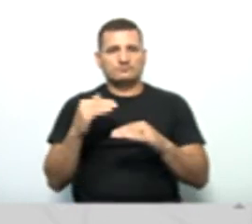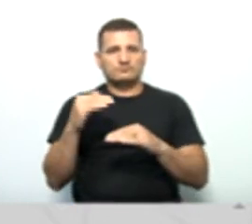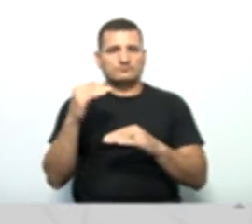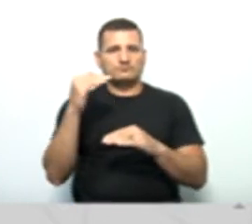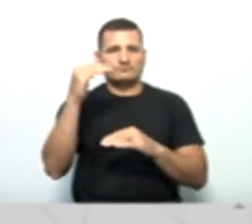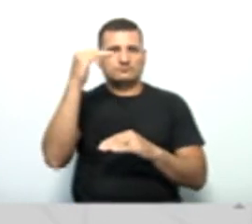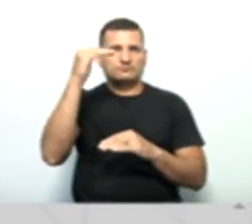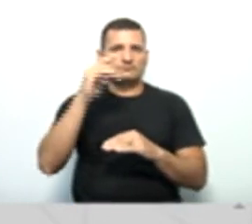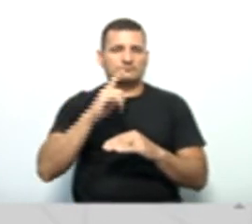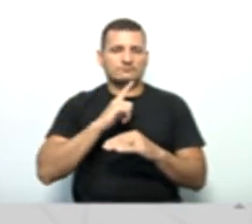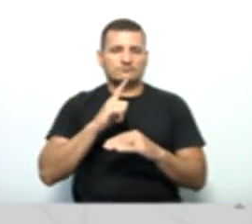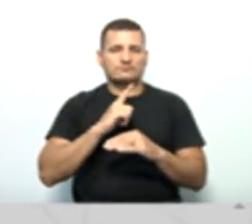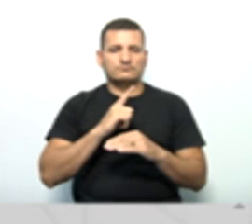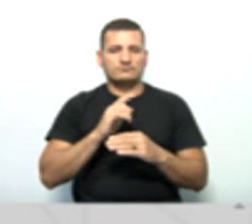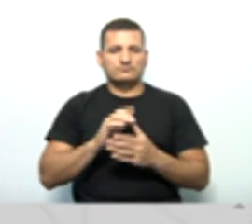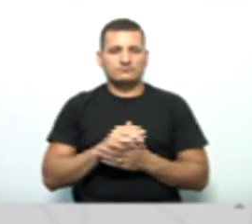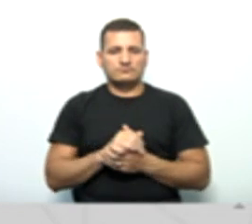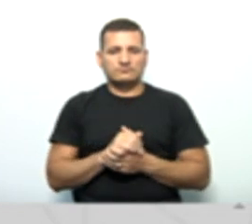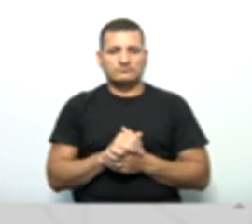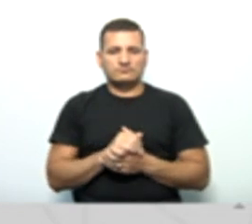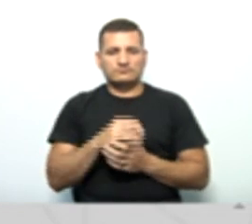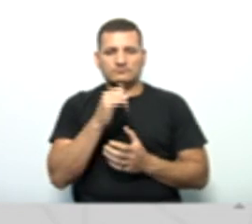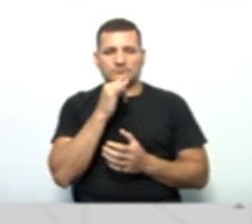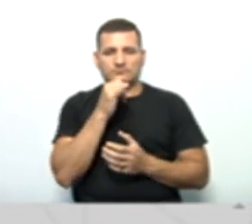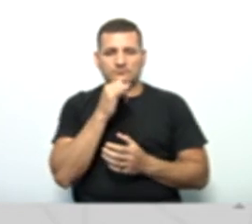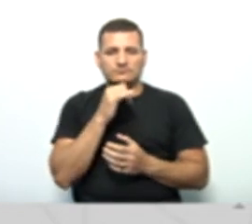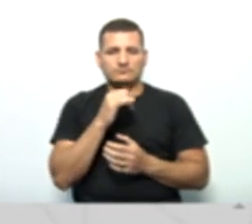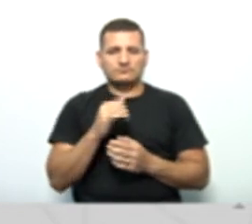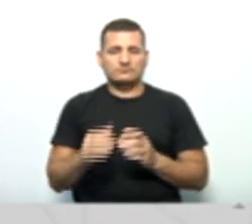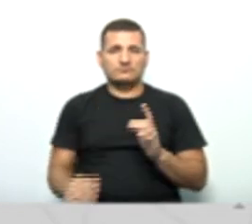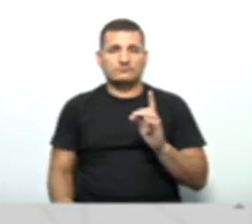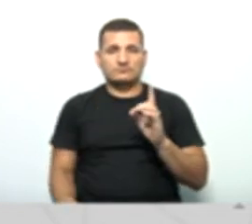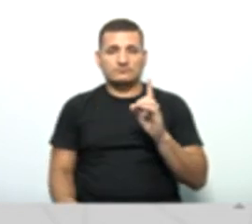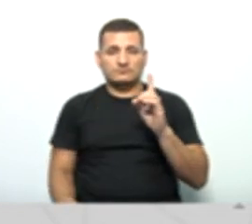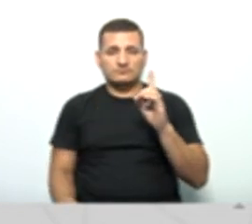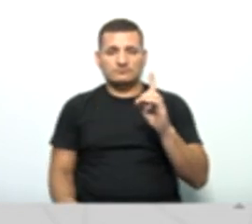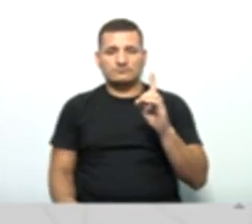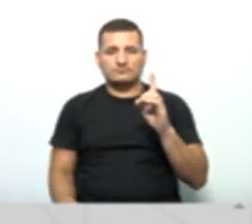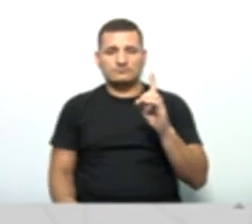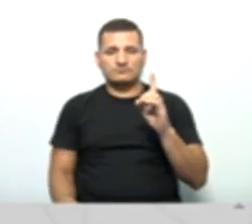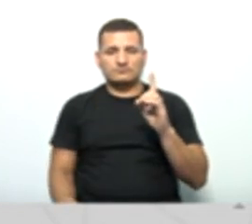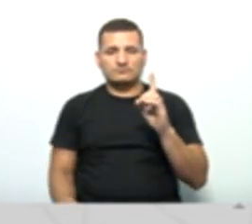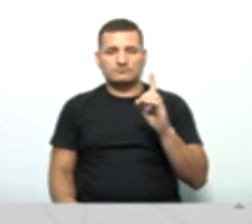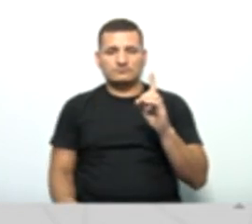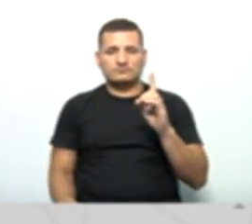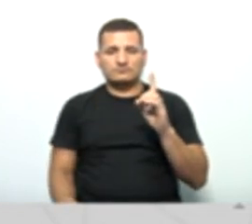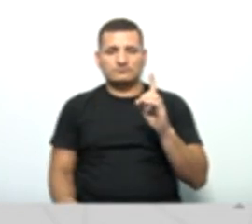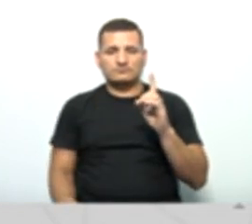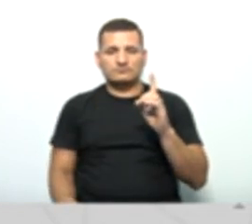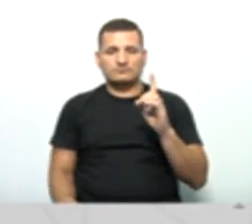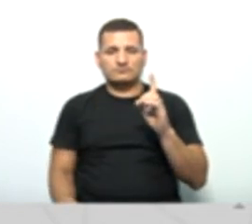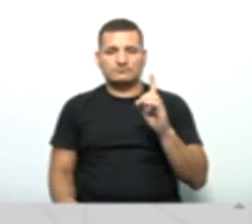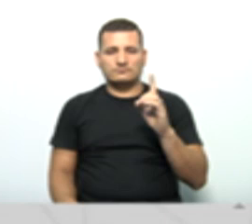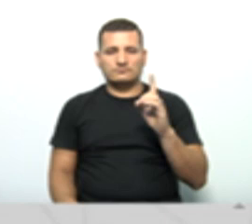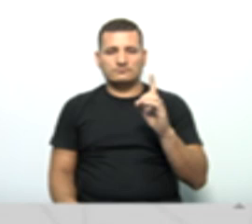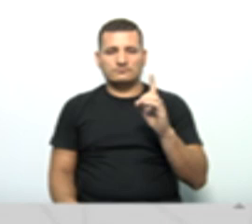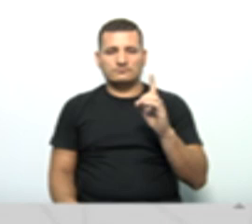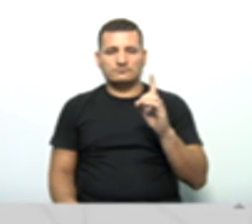exemplo, a pastinha D, ela é filho da pastinha C que eu criei aqui, que é o 5.